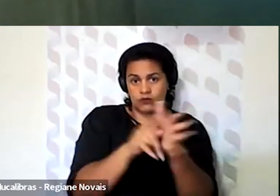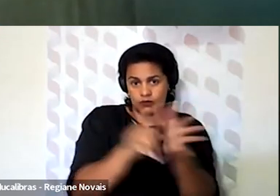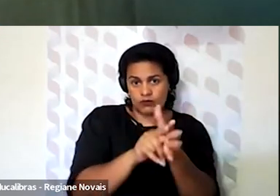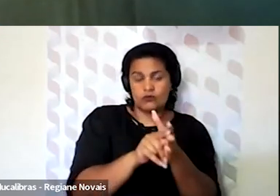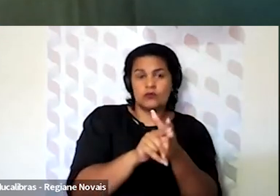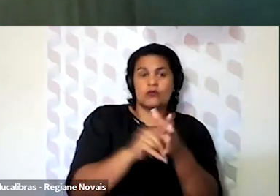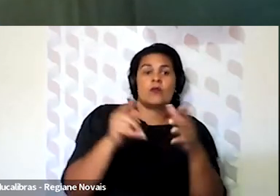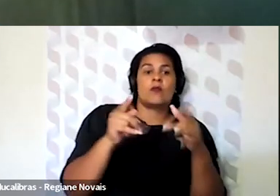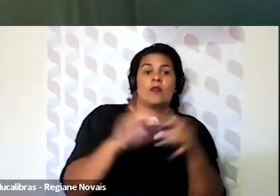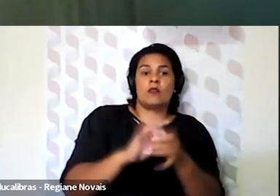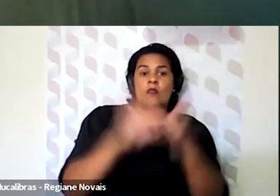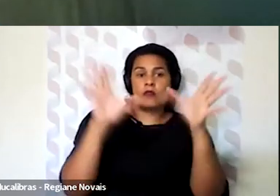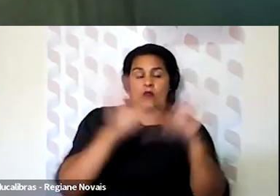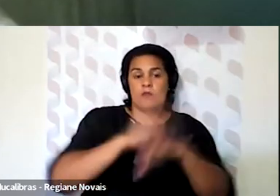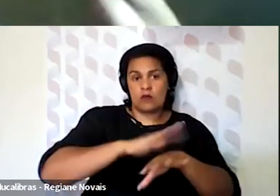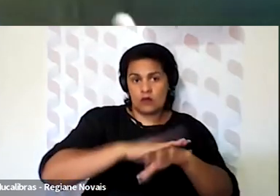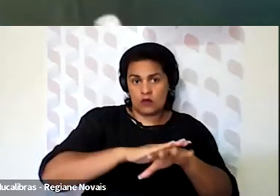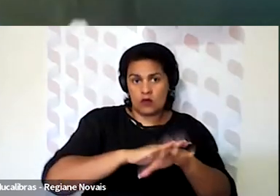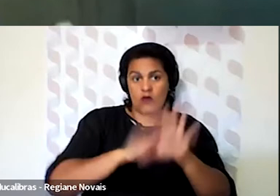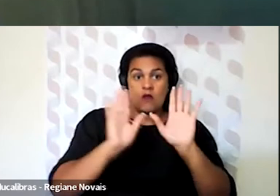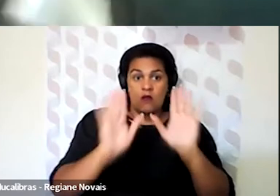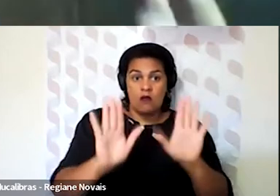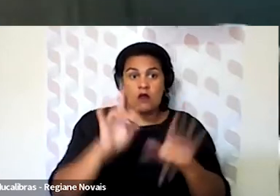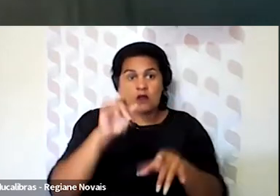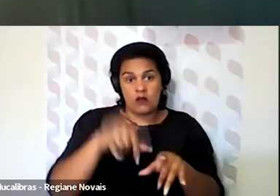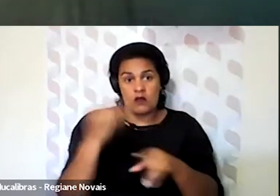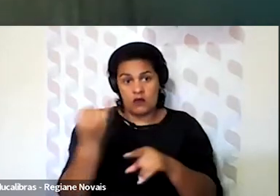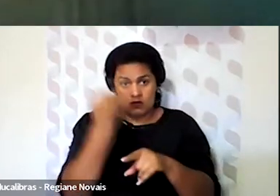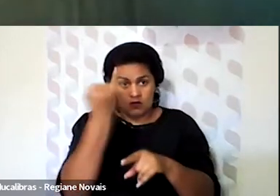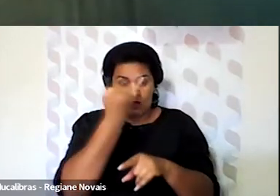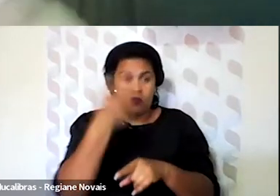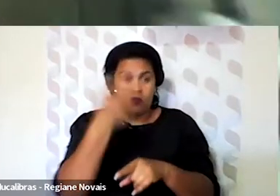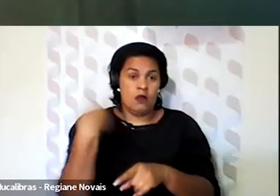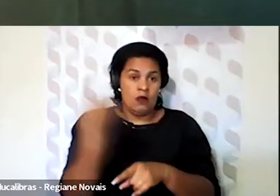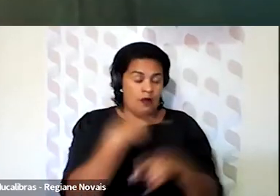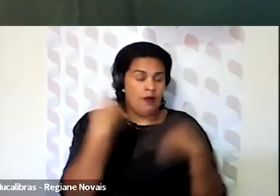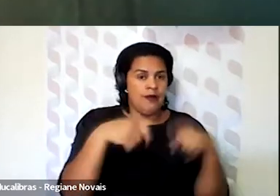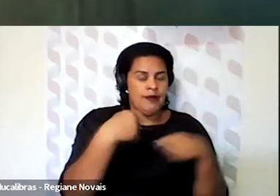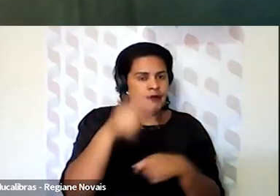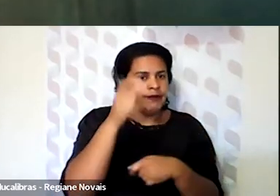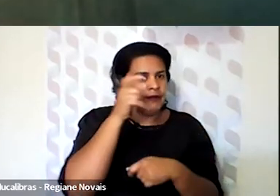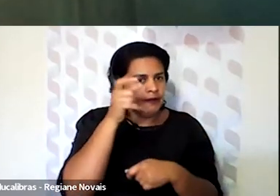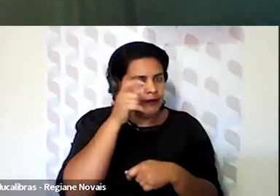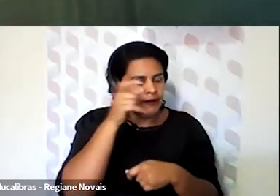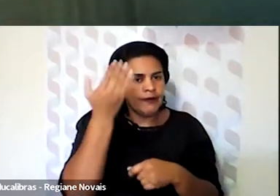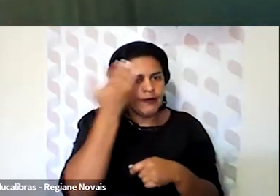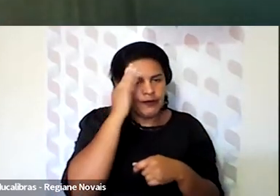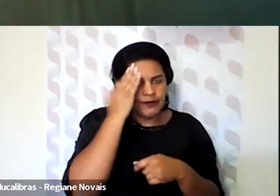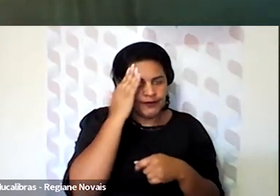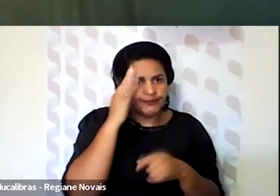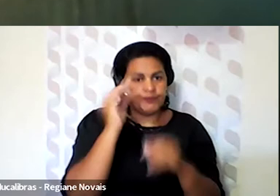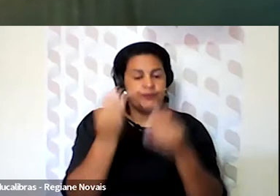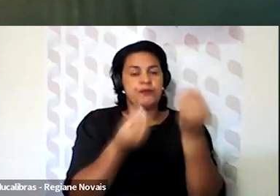mais isso. Mas é engraçado, e aí eu acho que para a gente entender como essas contradições, né, do campo evangélico vão